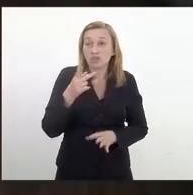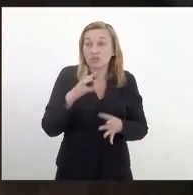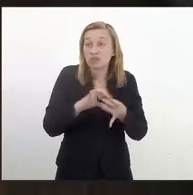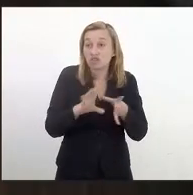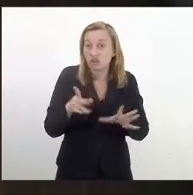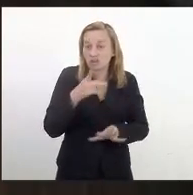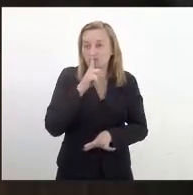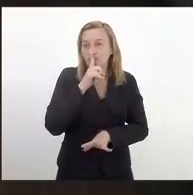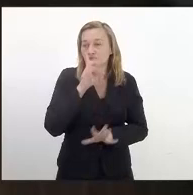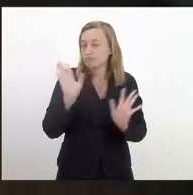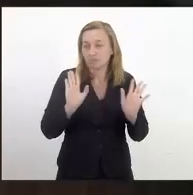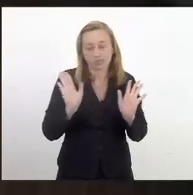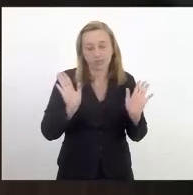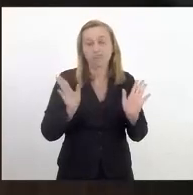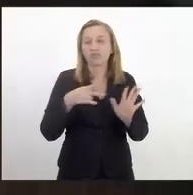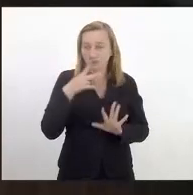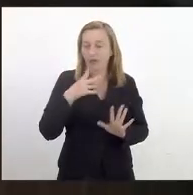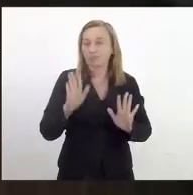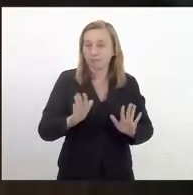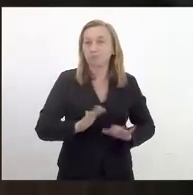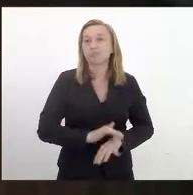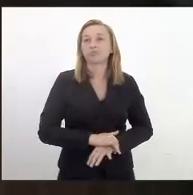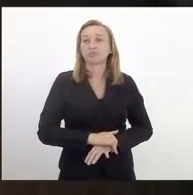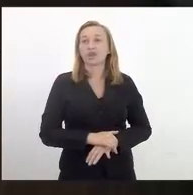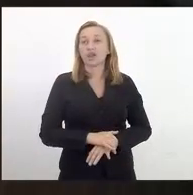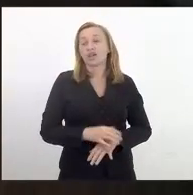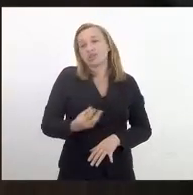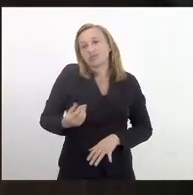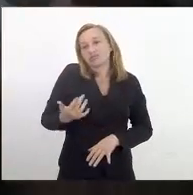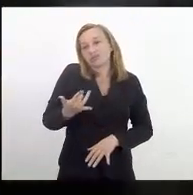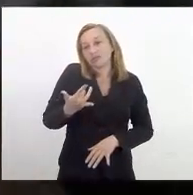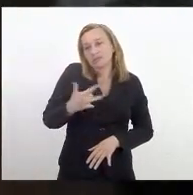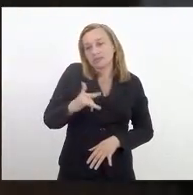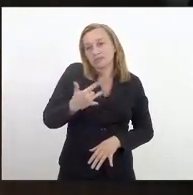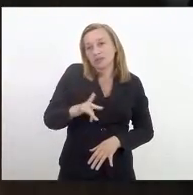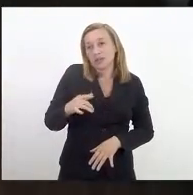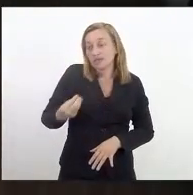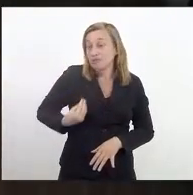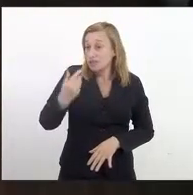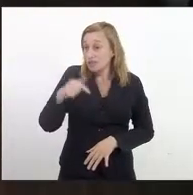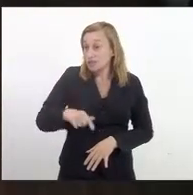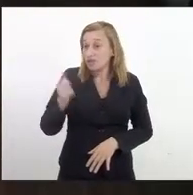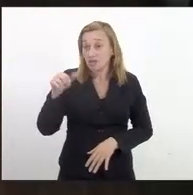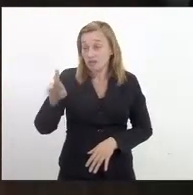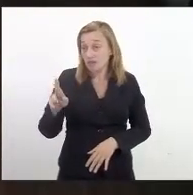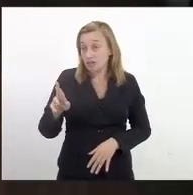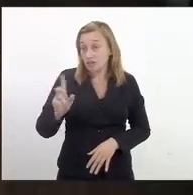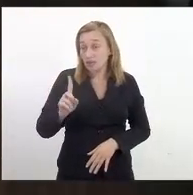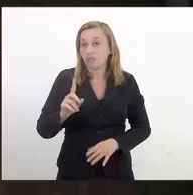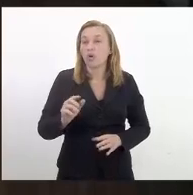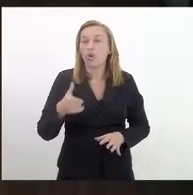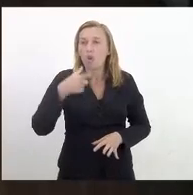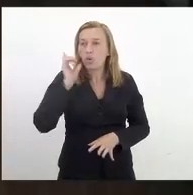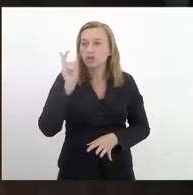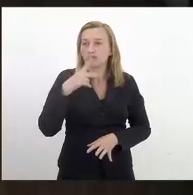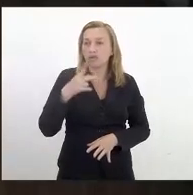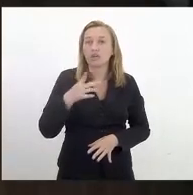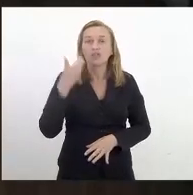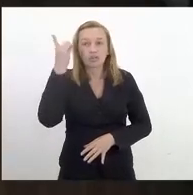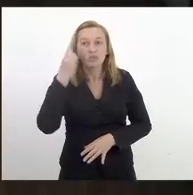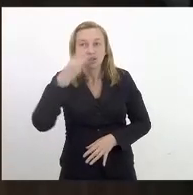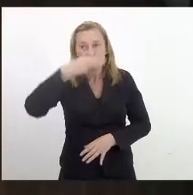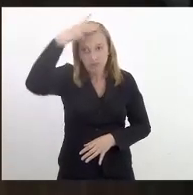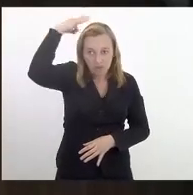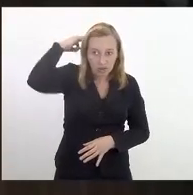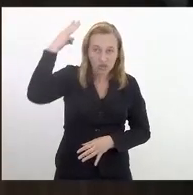fazê-la não há crítica mas o apontamento pena que ele não está aqui ontem ele disse assim uma fala o deputado Márcio